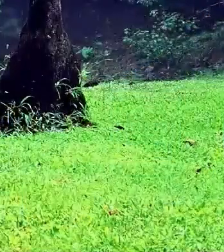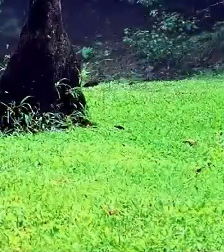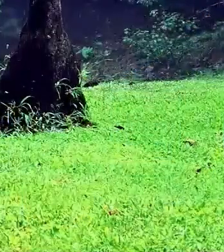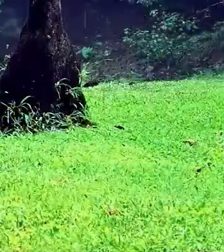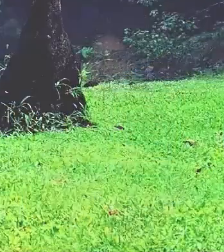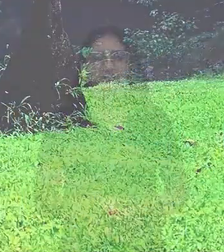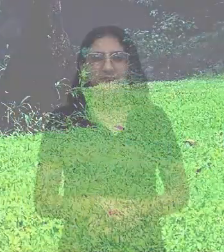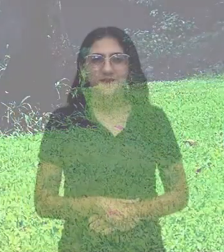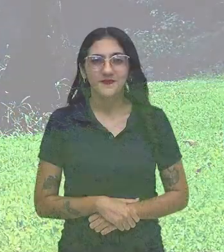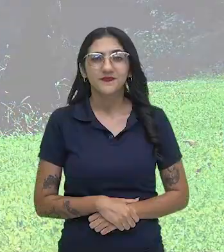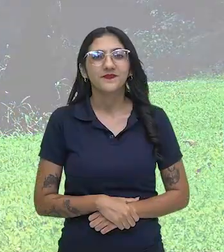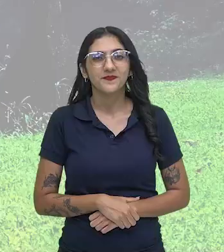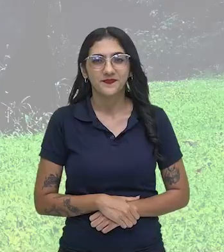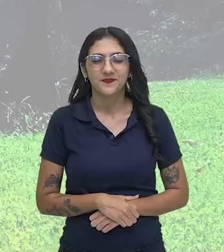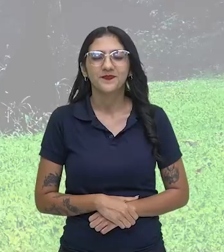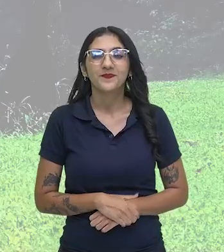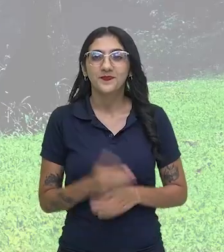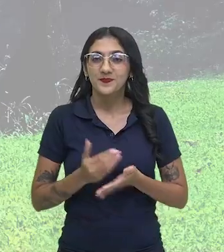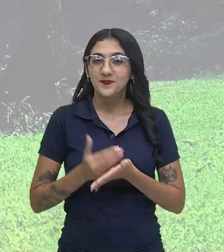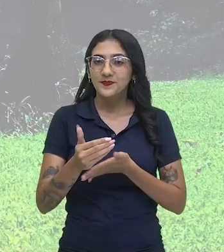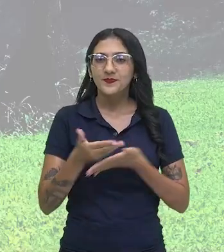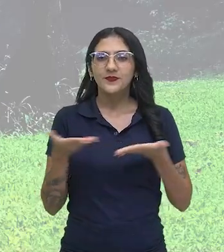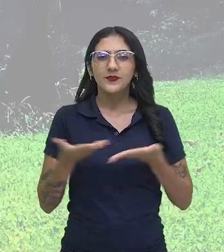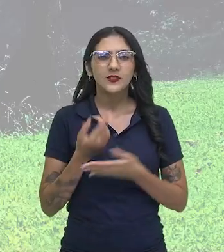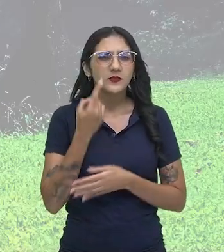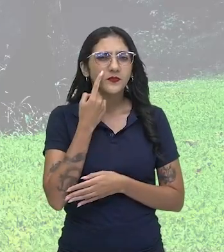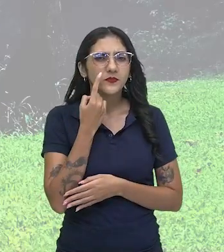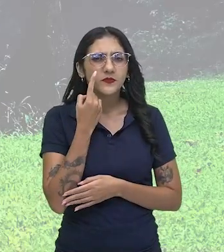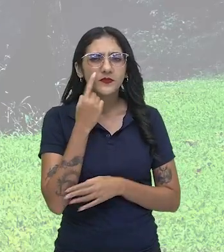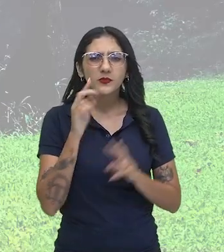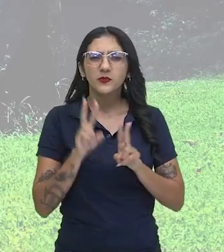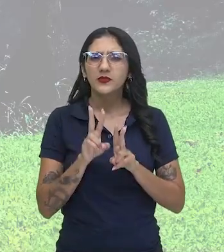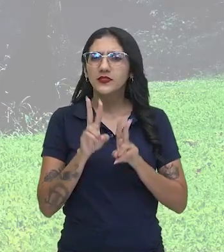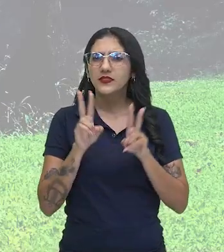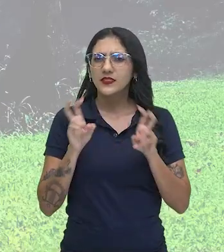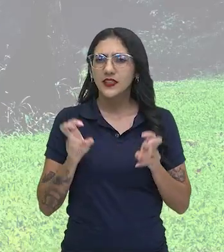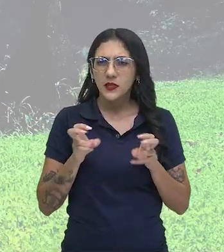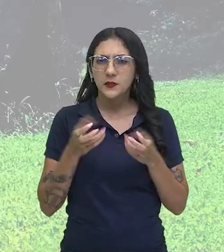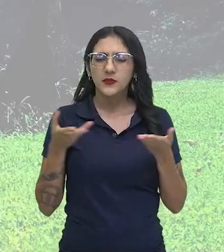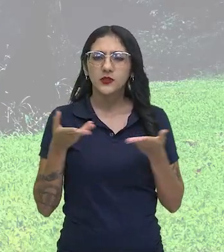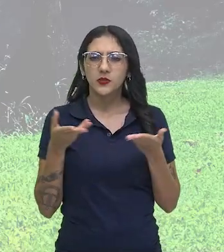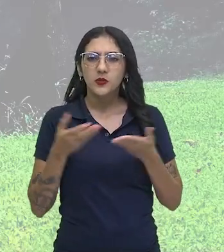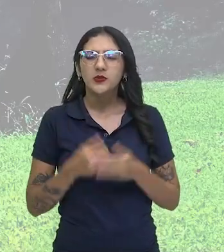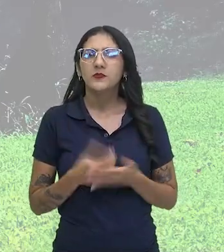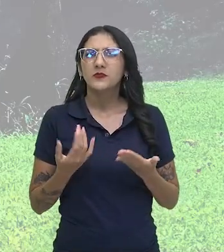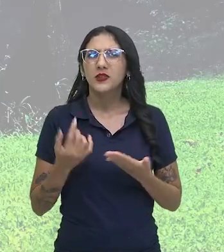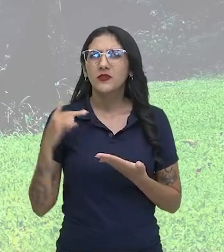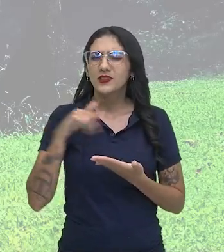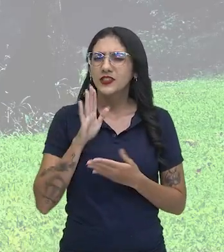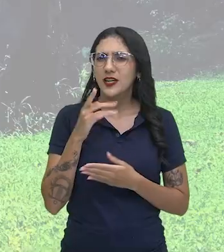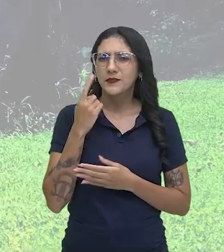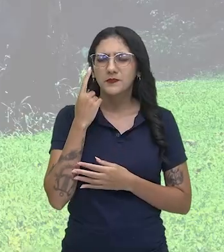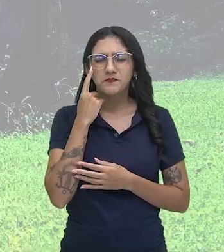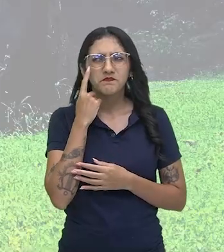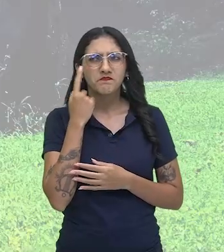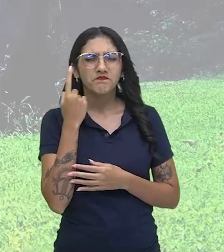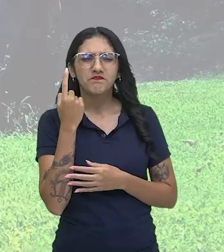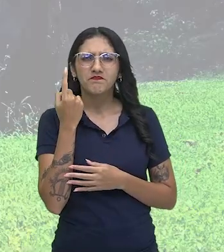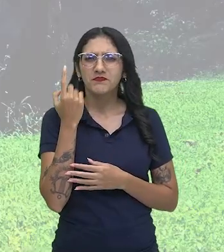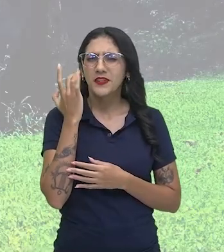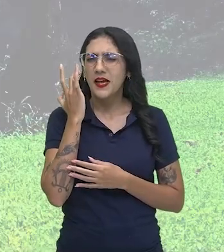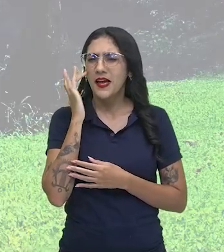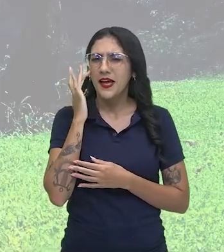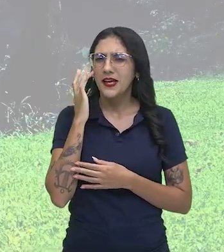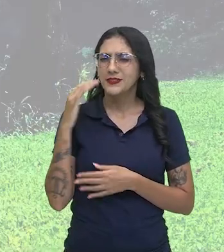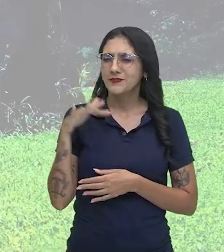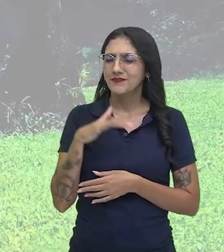Bem, retornamos agora e vamos ver o tema da nossa aula de hoje. Você já deve desconfiar, né? Pelo cenário